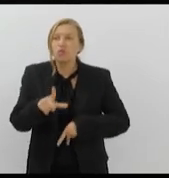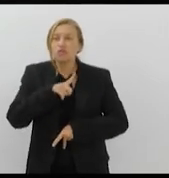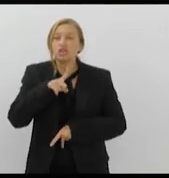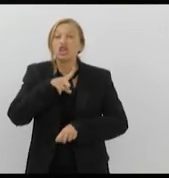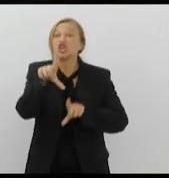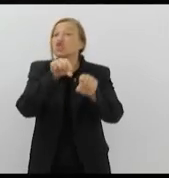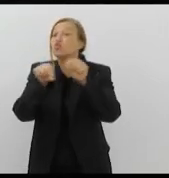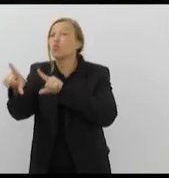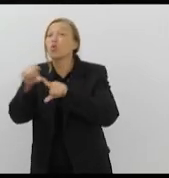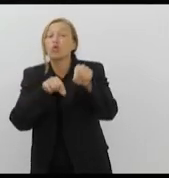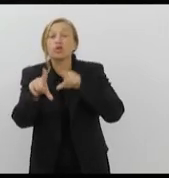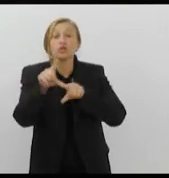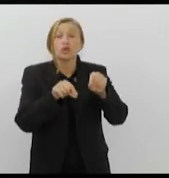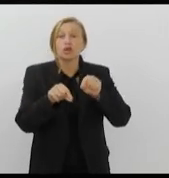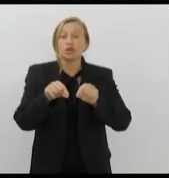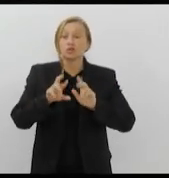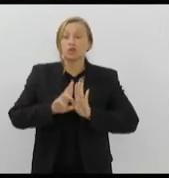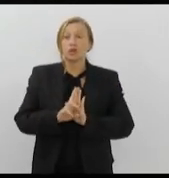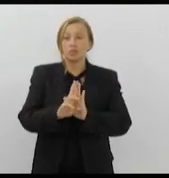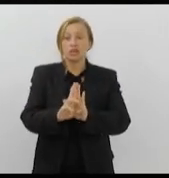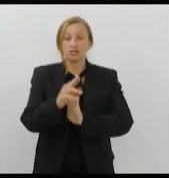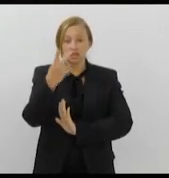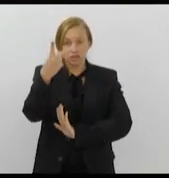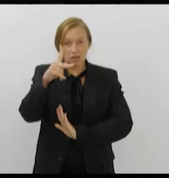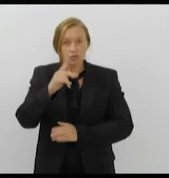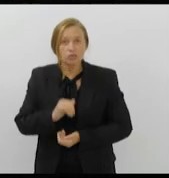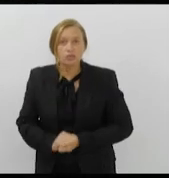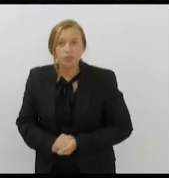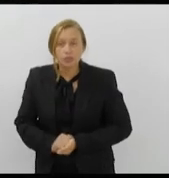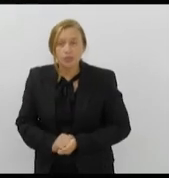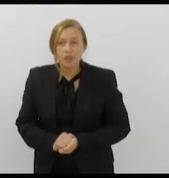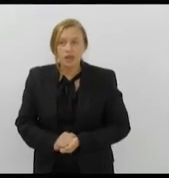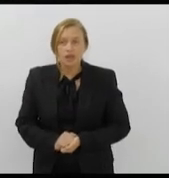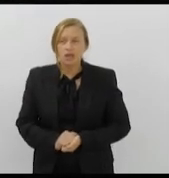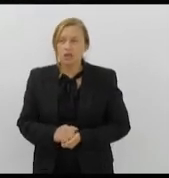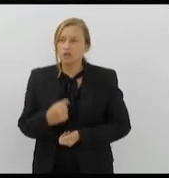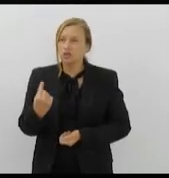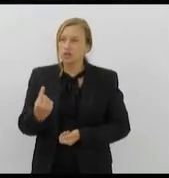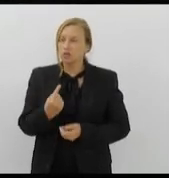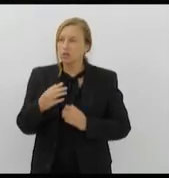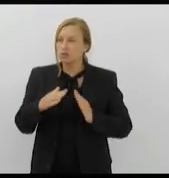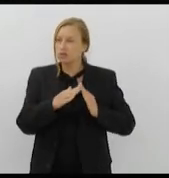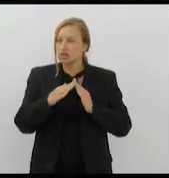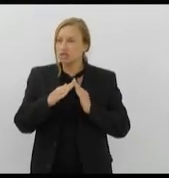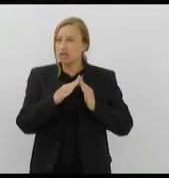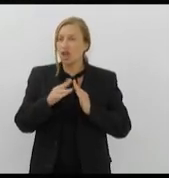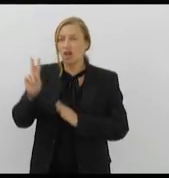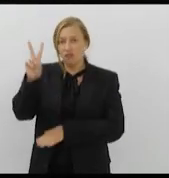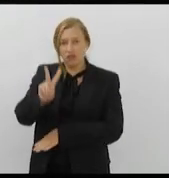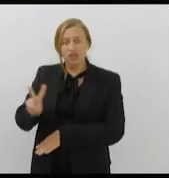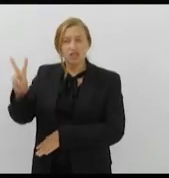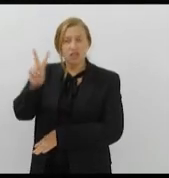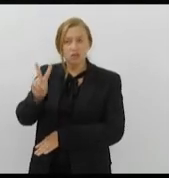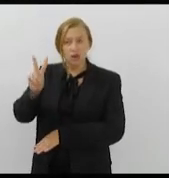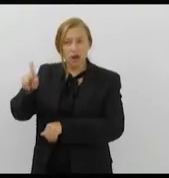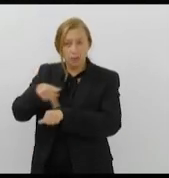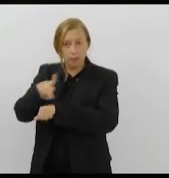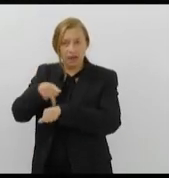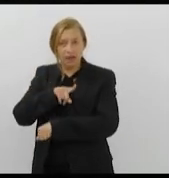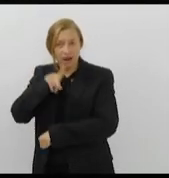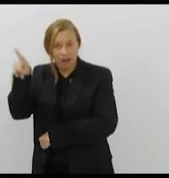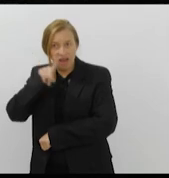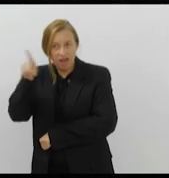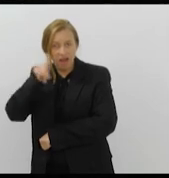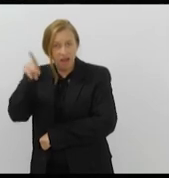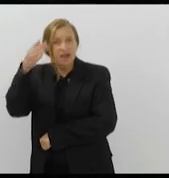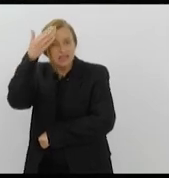escolher os seus representantes. Em nossa vizinha, Venezuela, é sabido